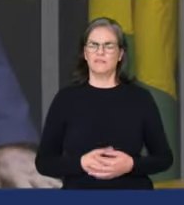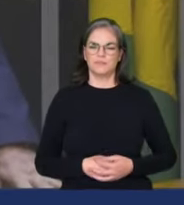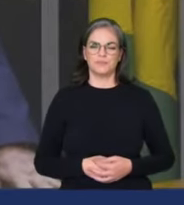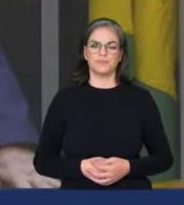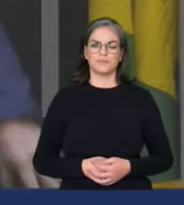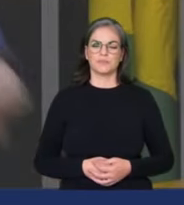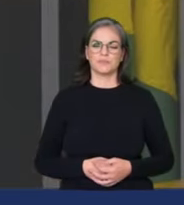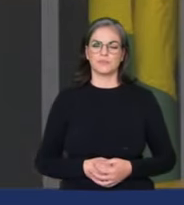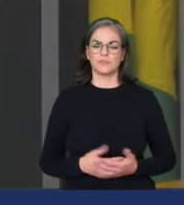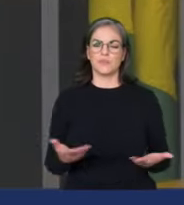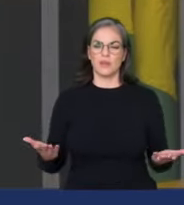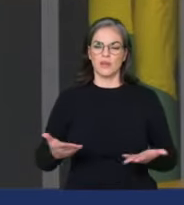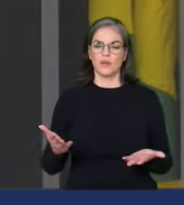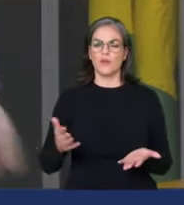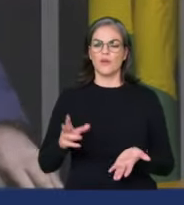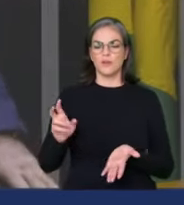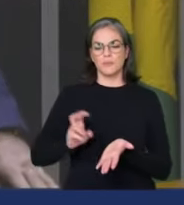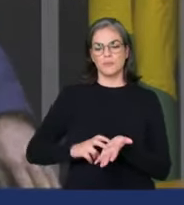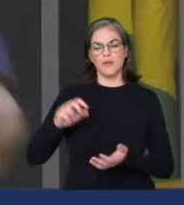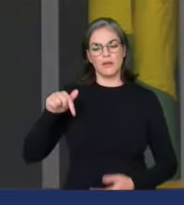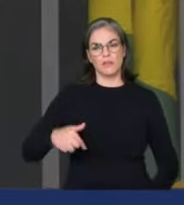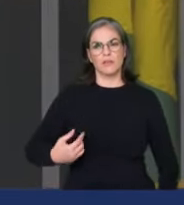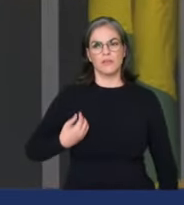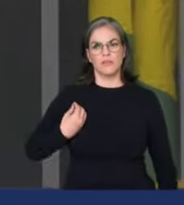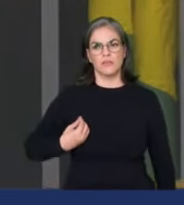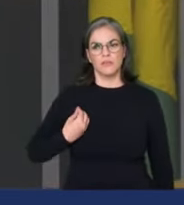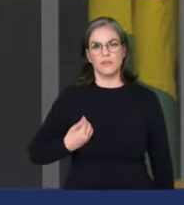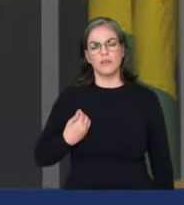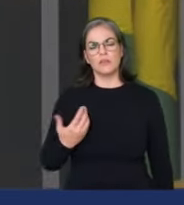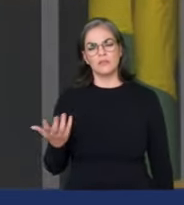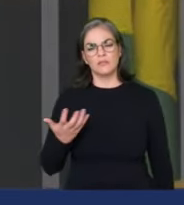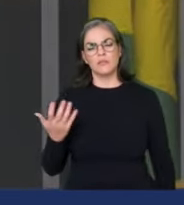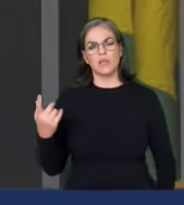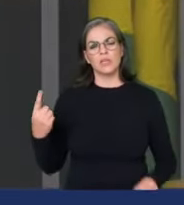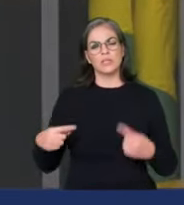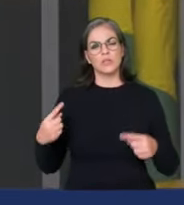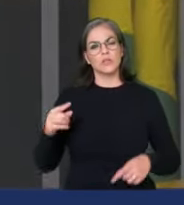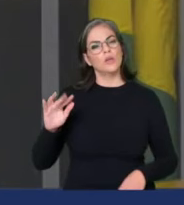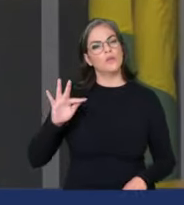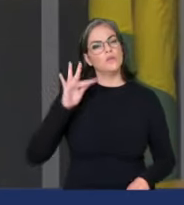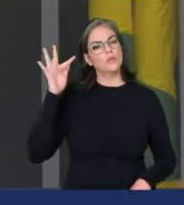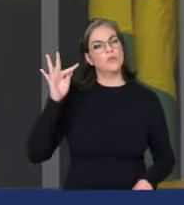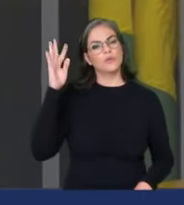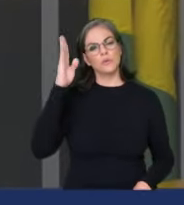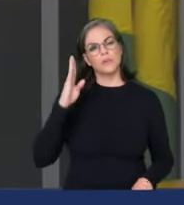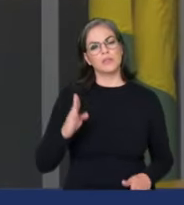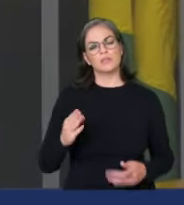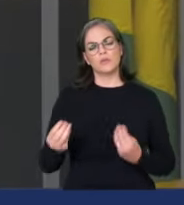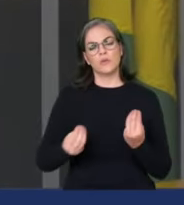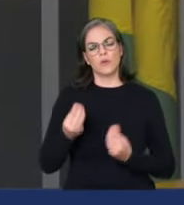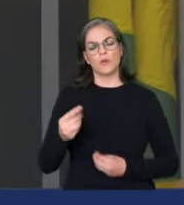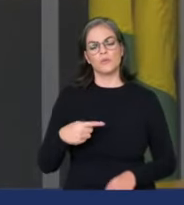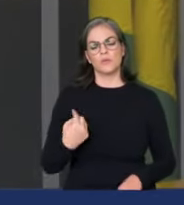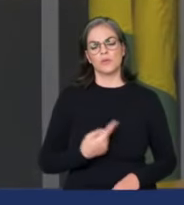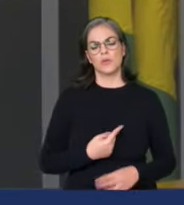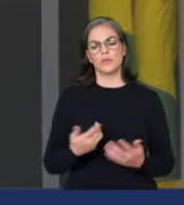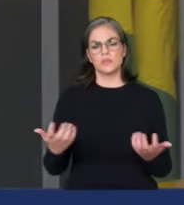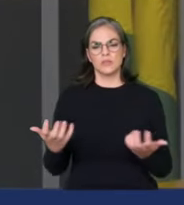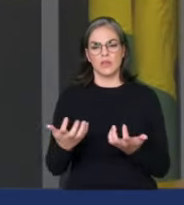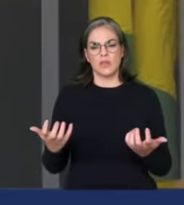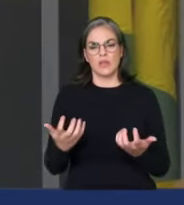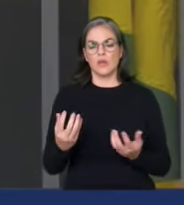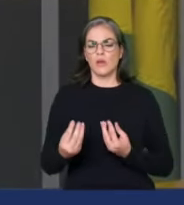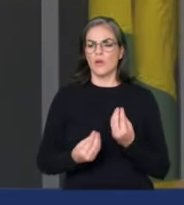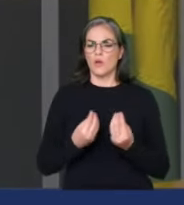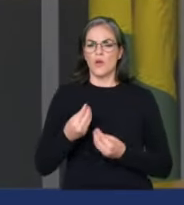encerrar minha fala, é exatamente para discutir qual o Brasil que nós queremos, que energia nós vamos ter lá